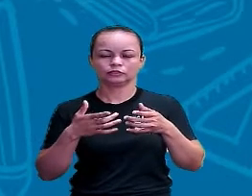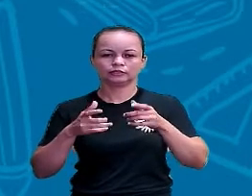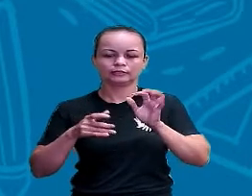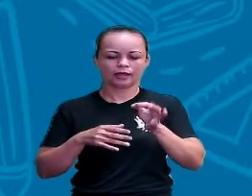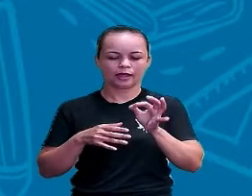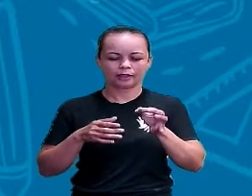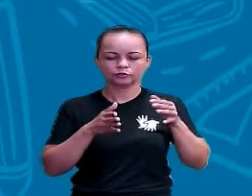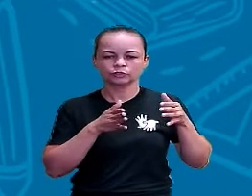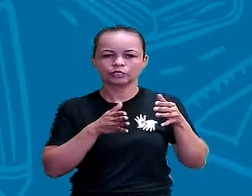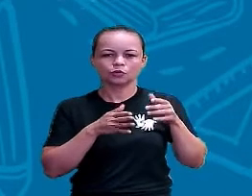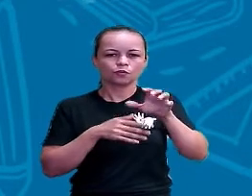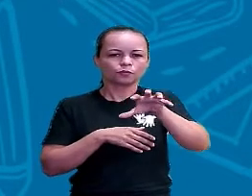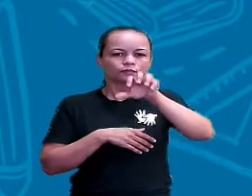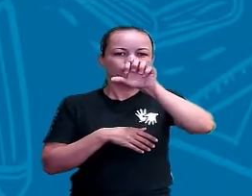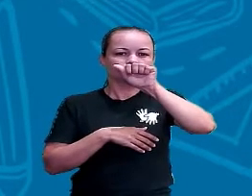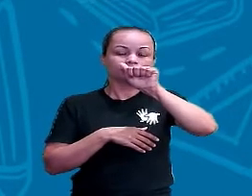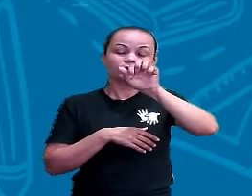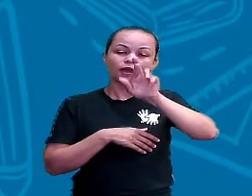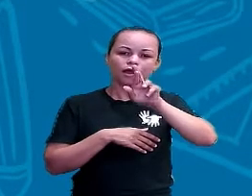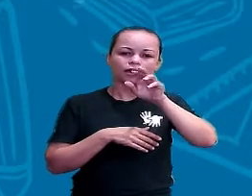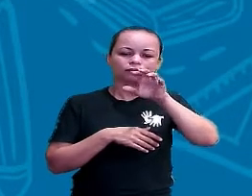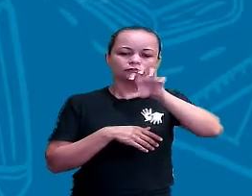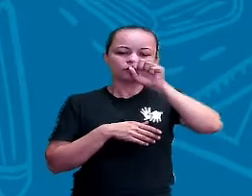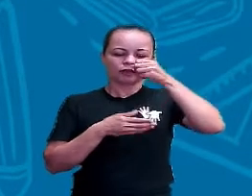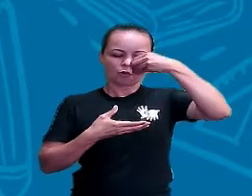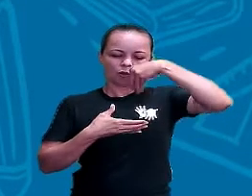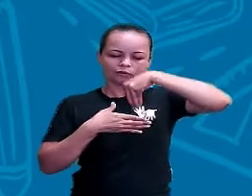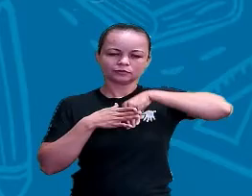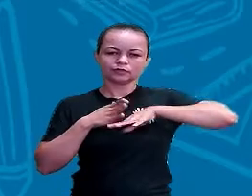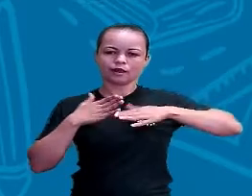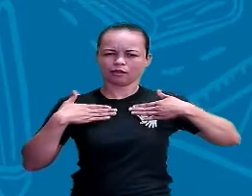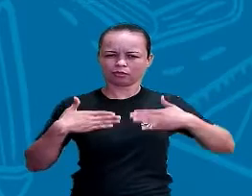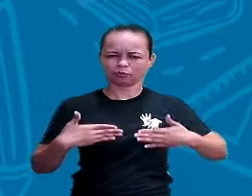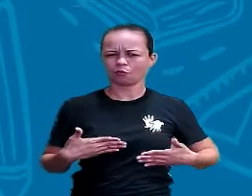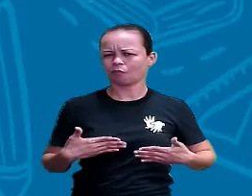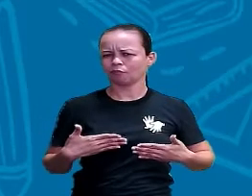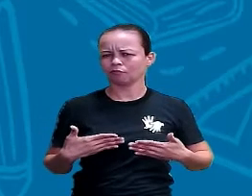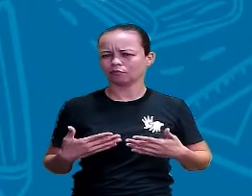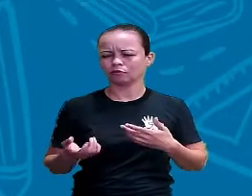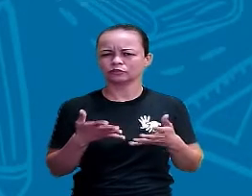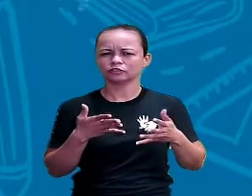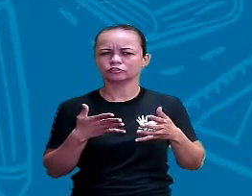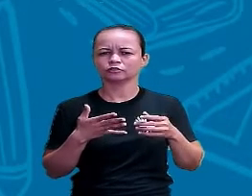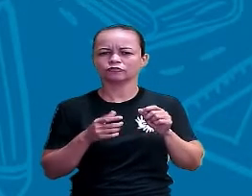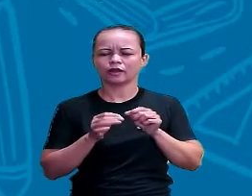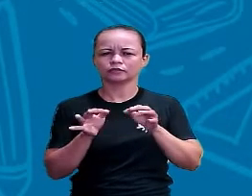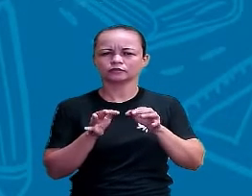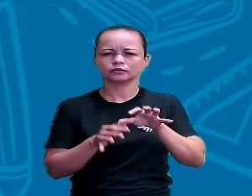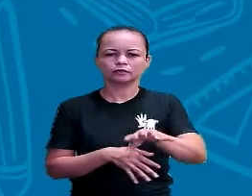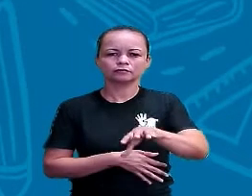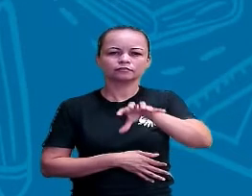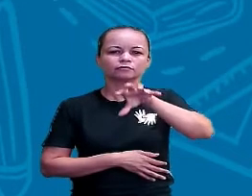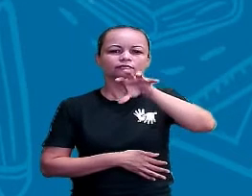que o ar faz ao entrar no nosso corpo. Ou seja, quando a gente faz esse movimento de